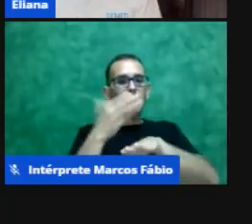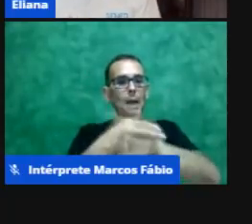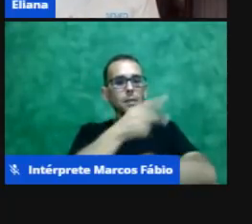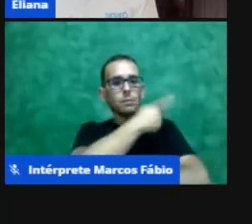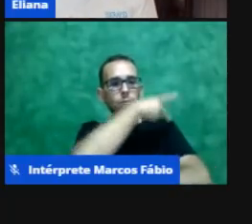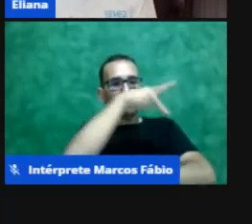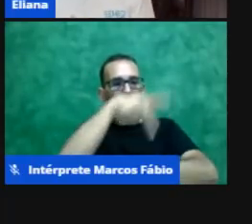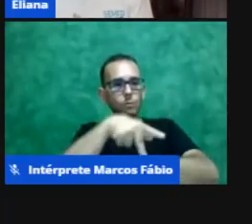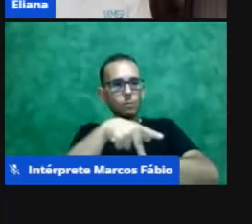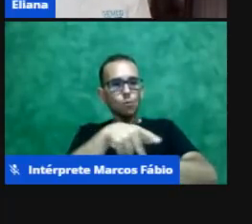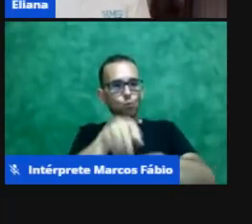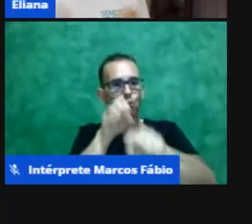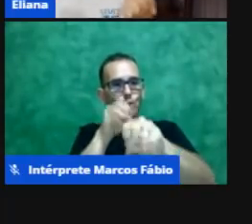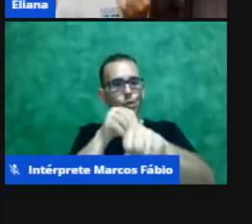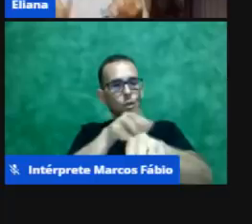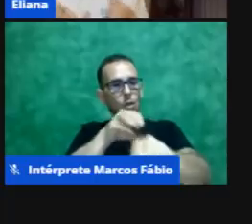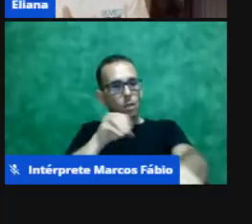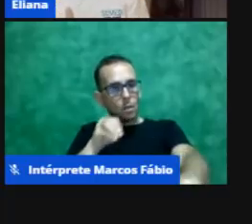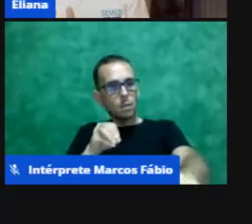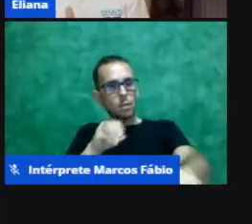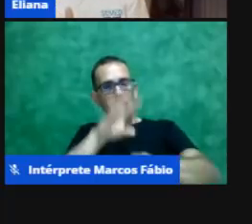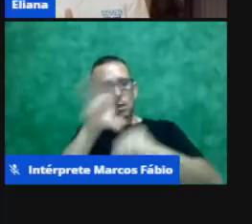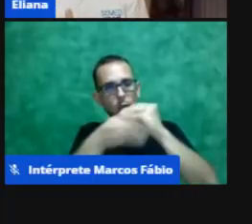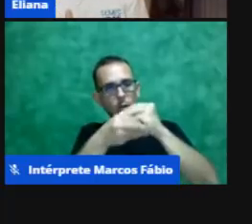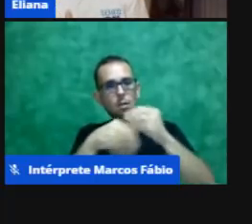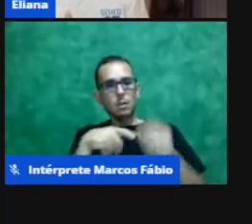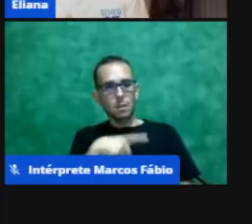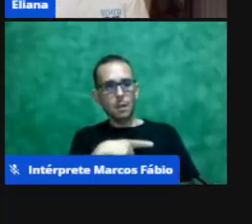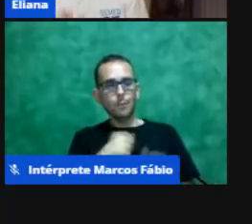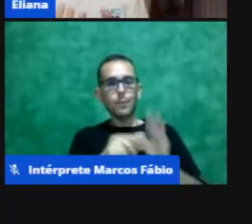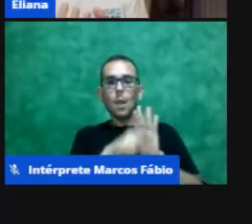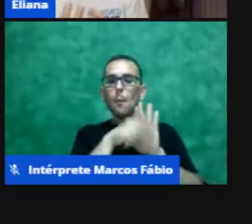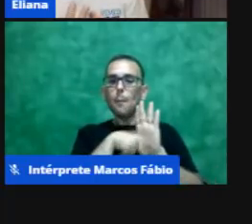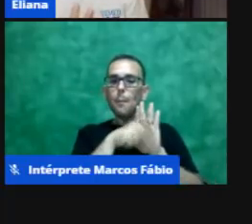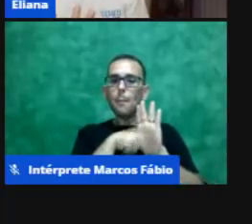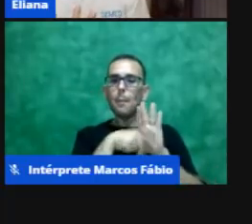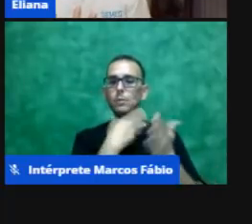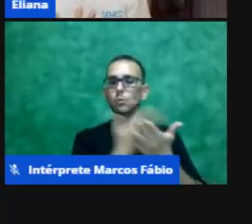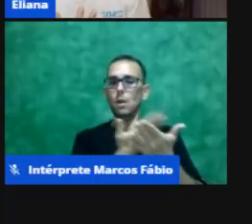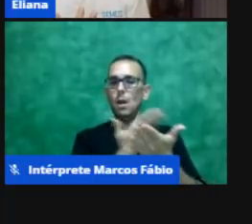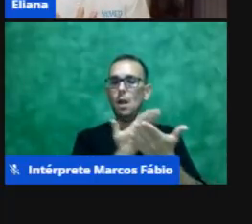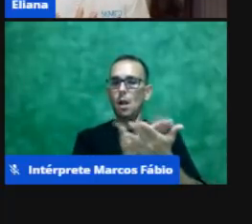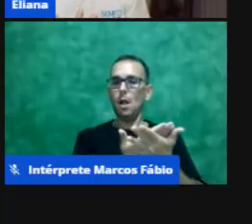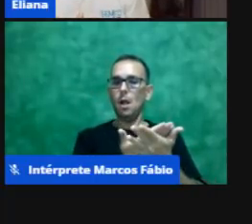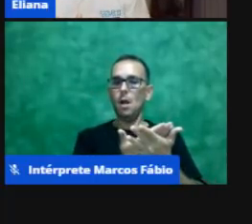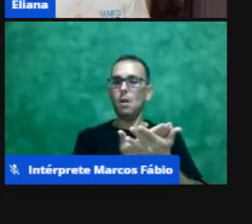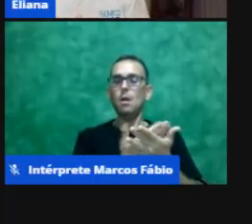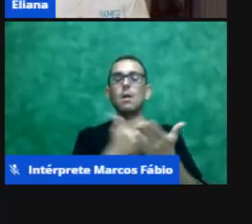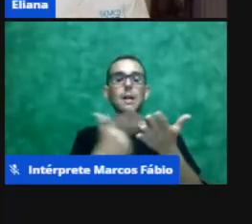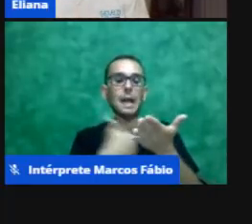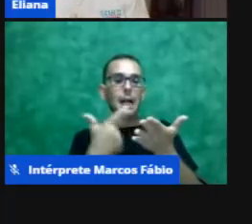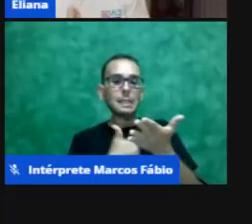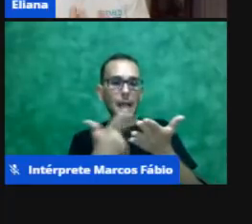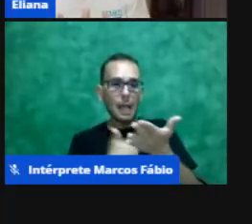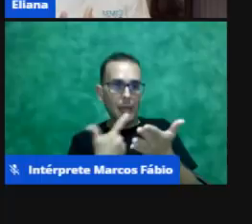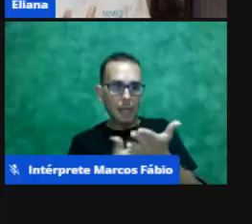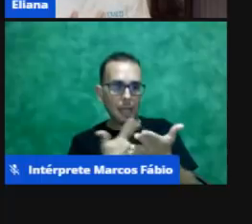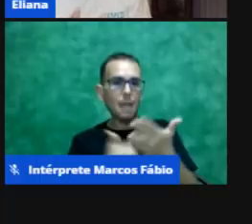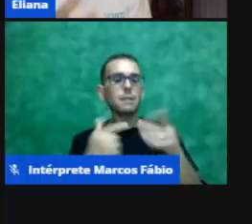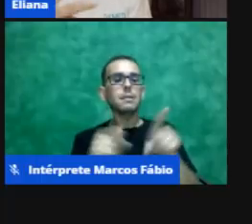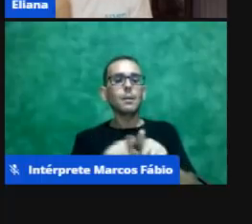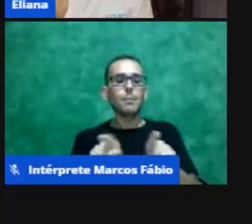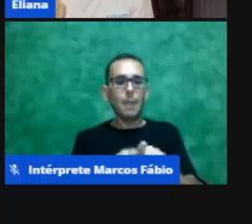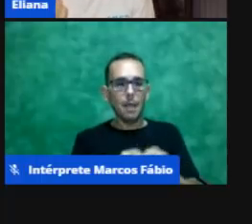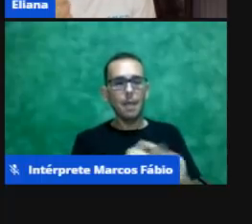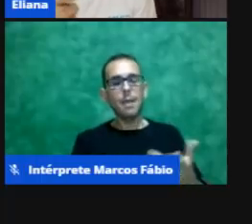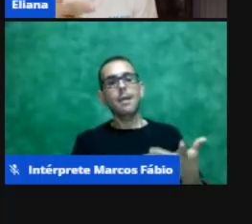ensino remoto, contendo planos de aula, vão falar dos cadernos complementares,